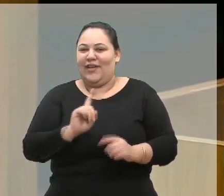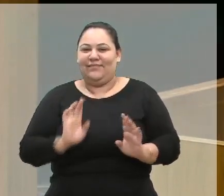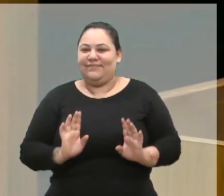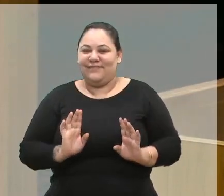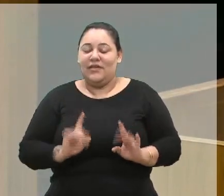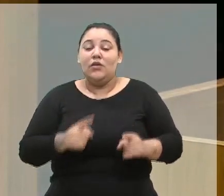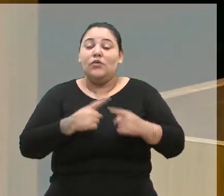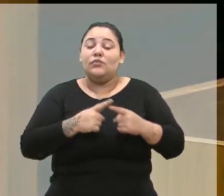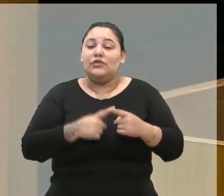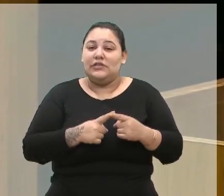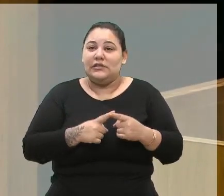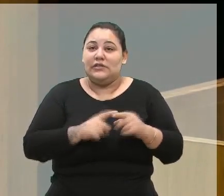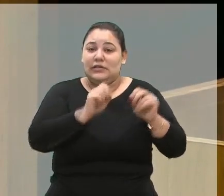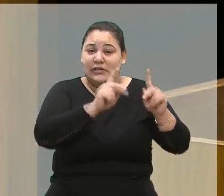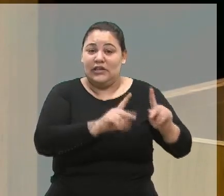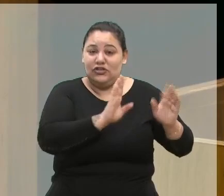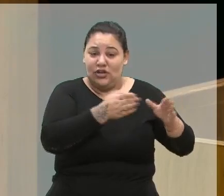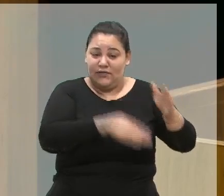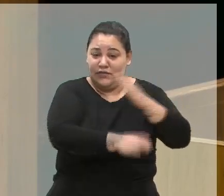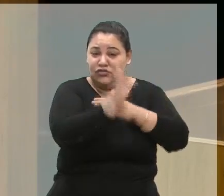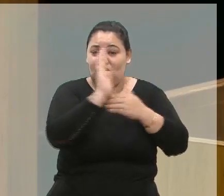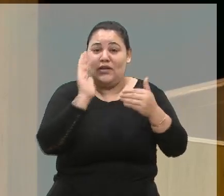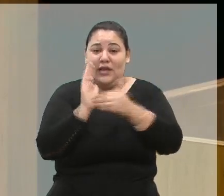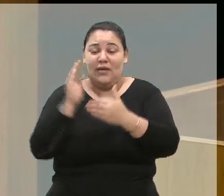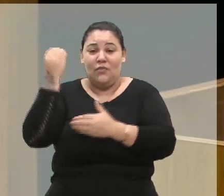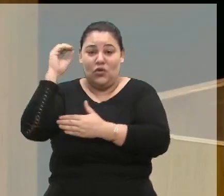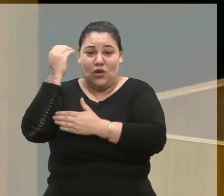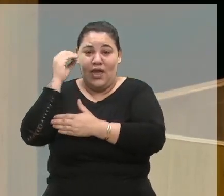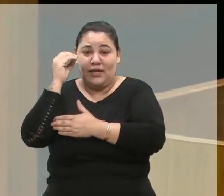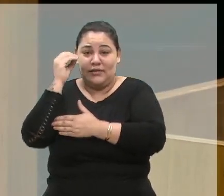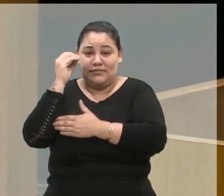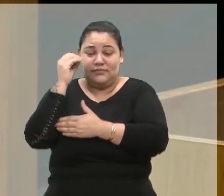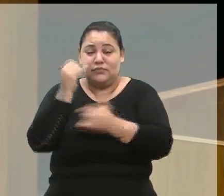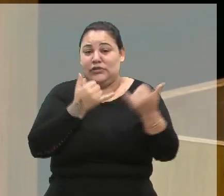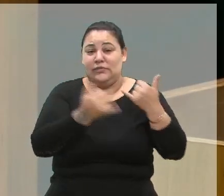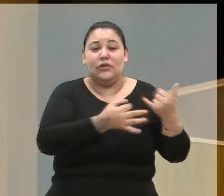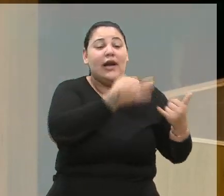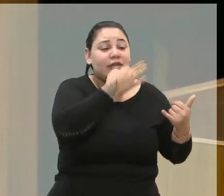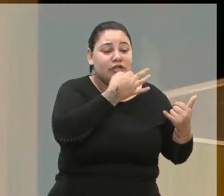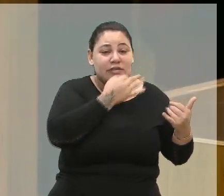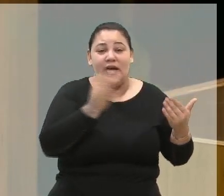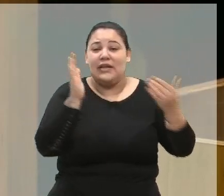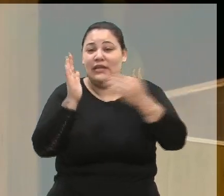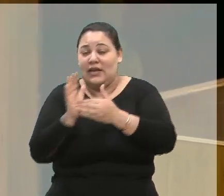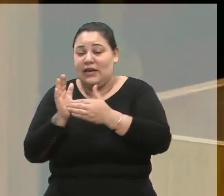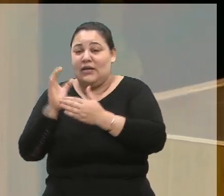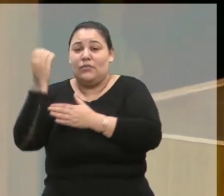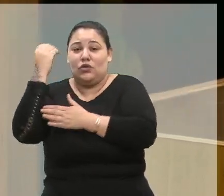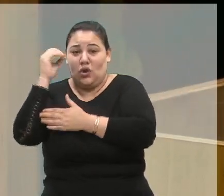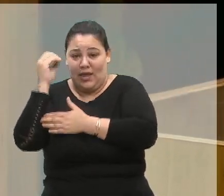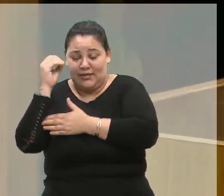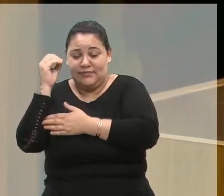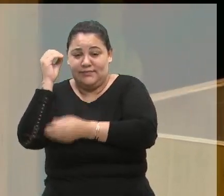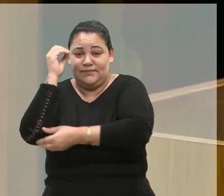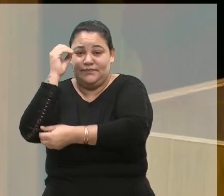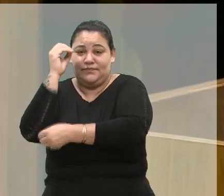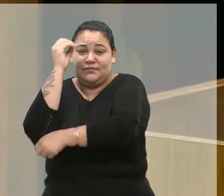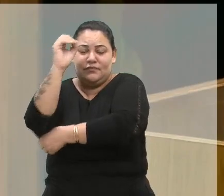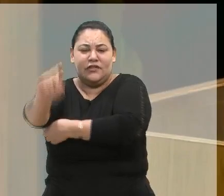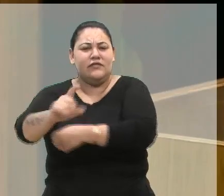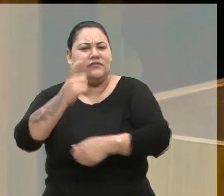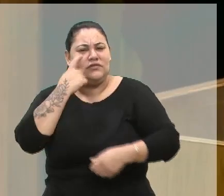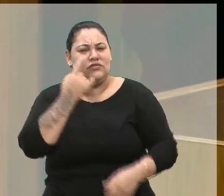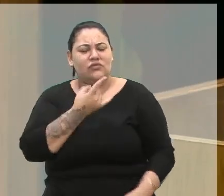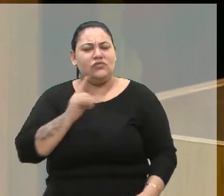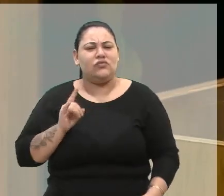de contas, quem já foi para Porto Alegre, aqui de Caxias do Sul, vamos usar o exemplo da nossa cidade, viu que nos